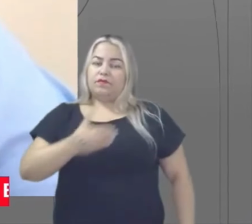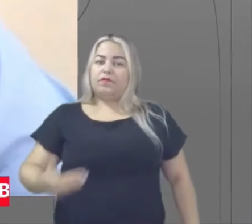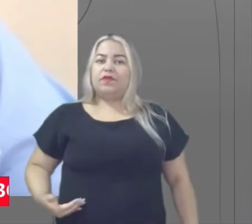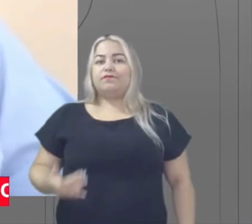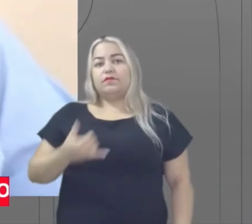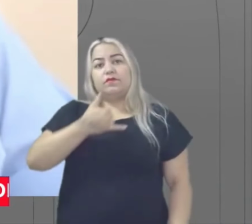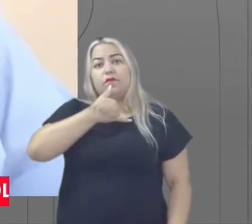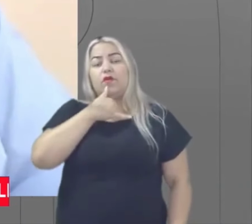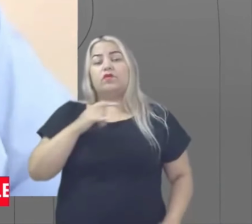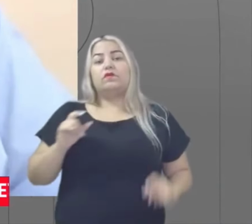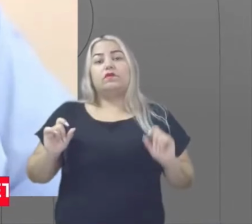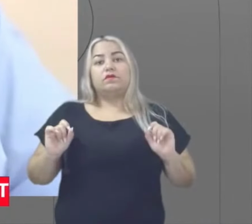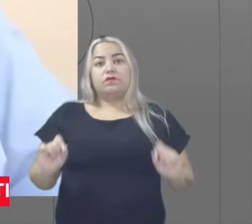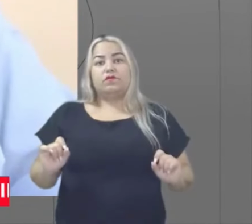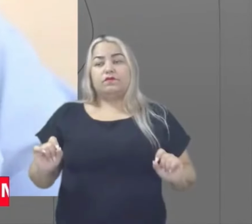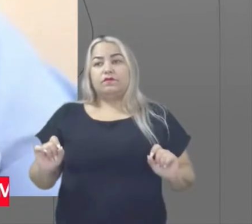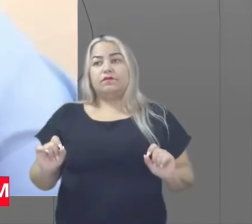infelizmente, de